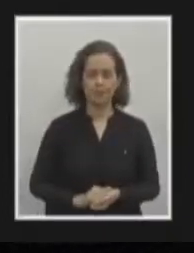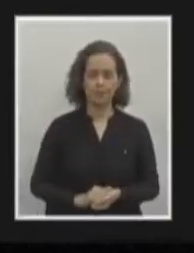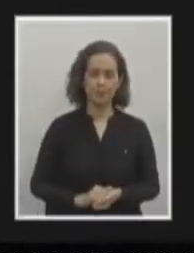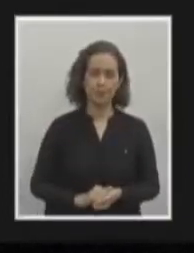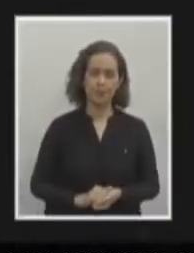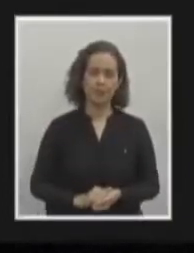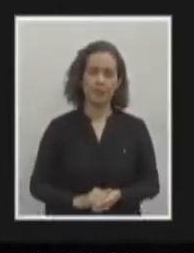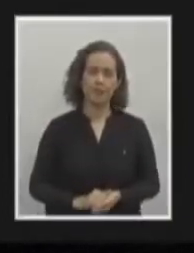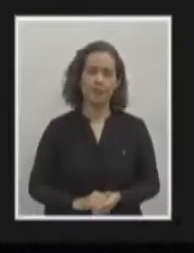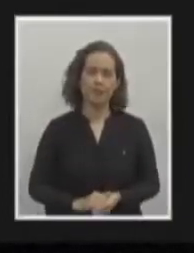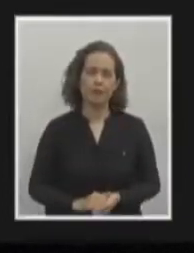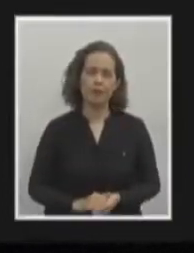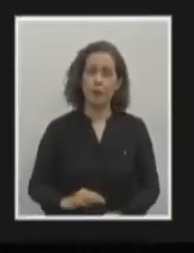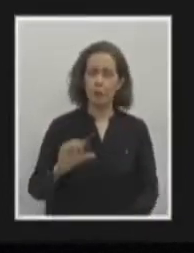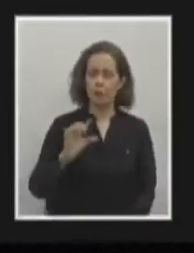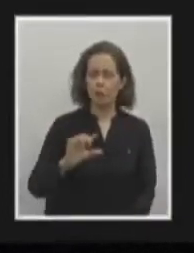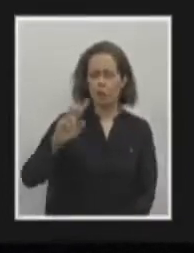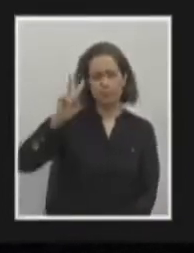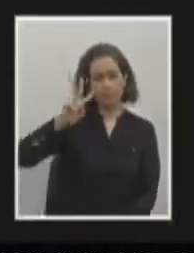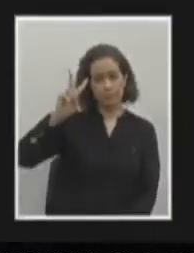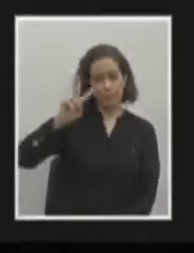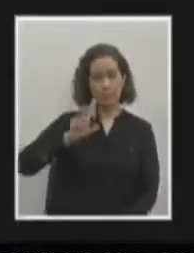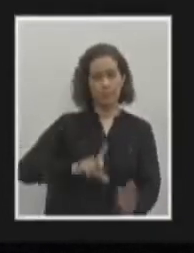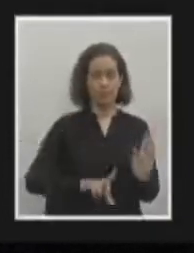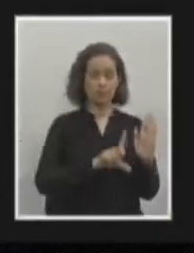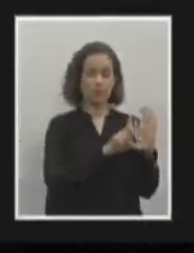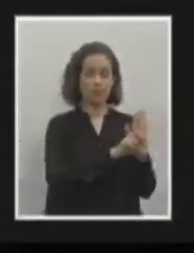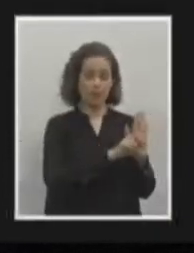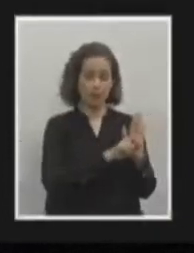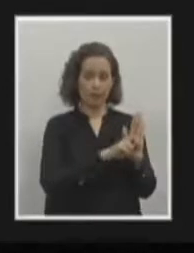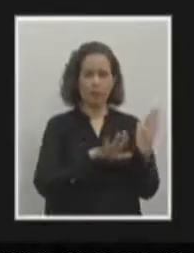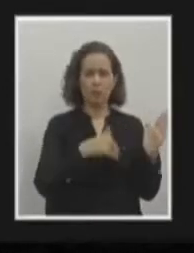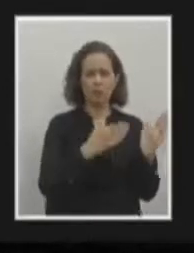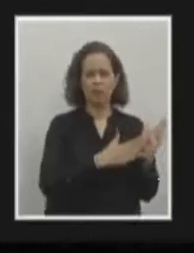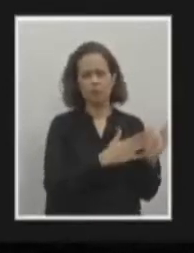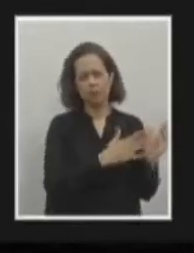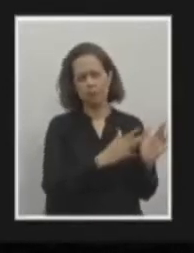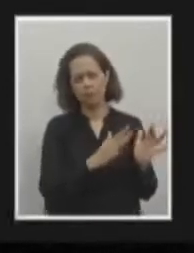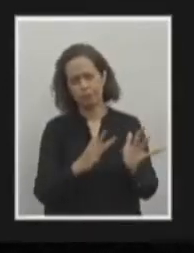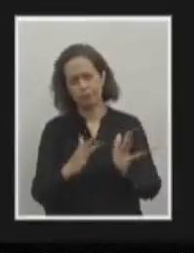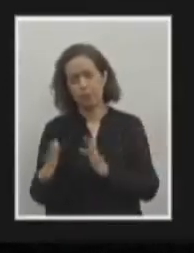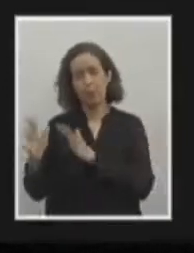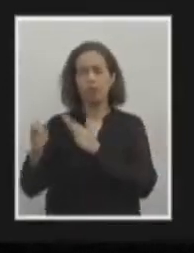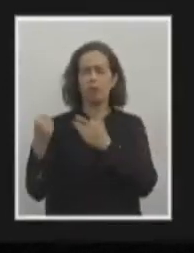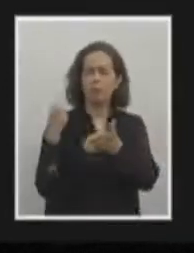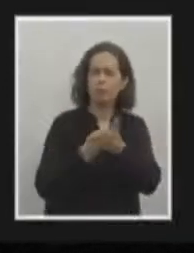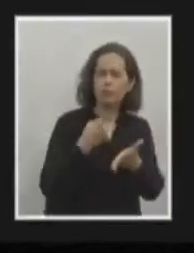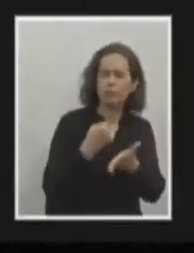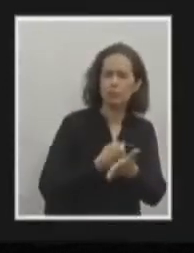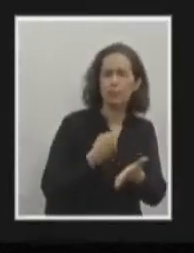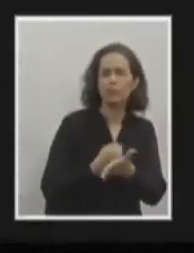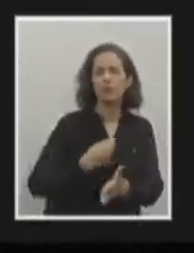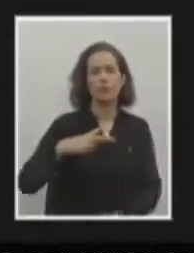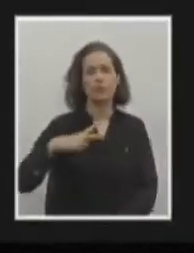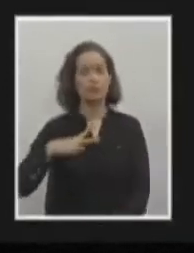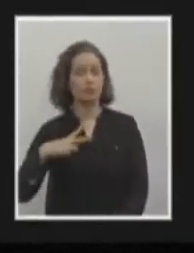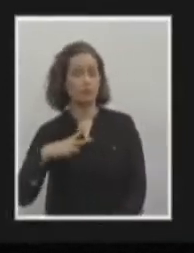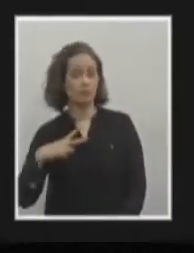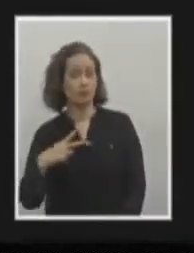voltando mais um pouquinho sobre a questão da lei, tudo isso acontecendo, as nossas lutas pessoais, né? Nasce